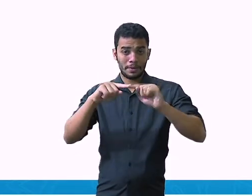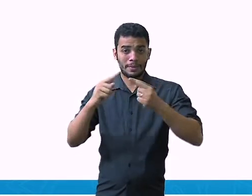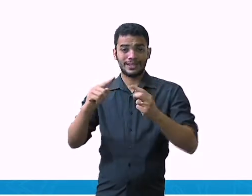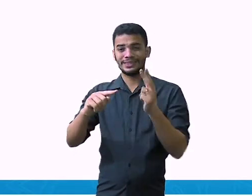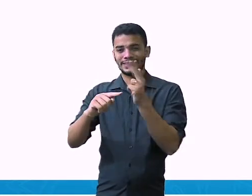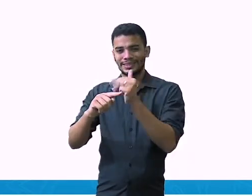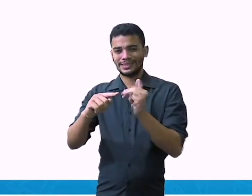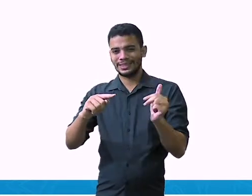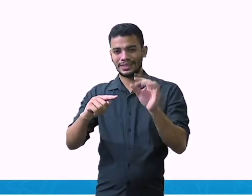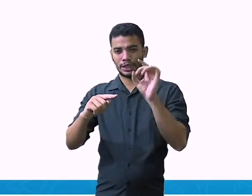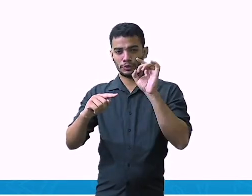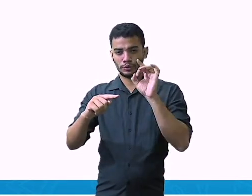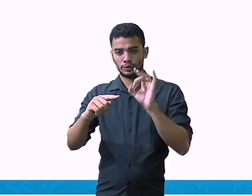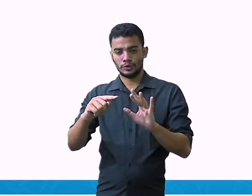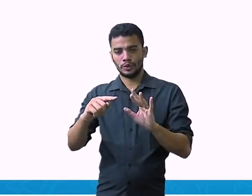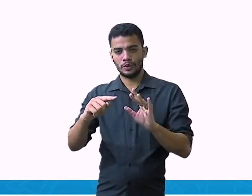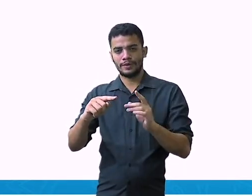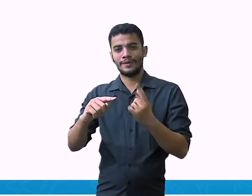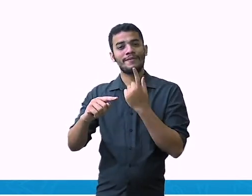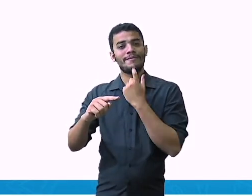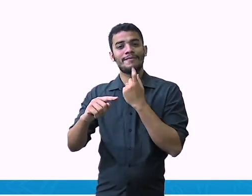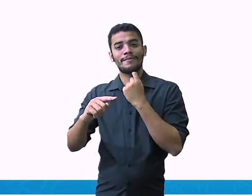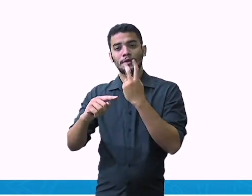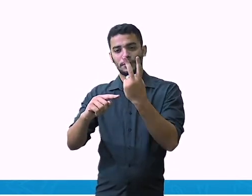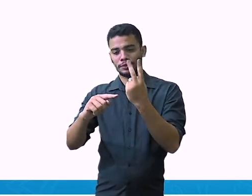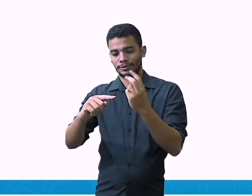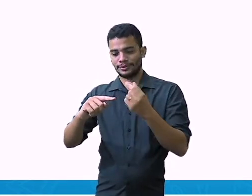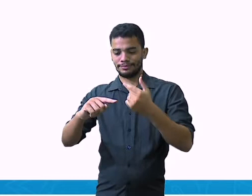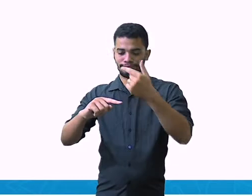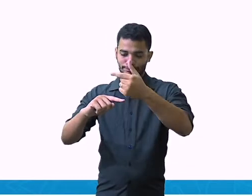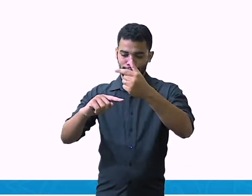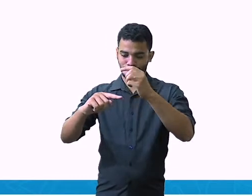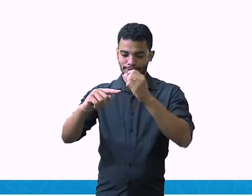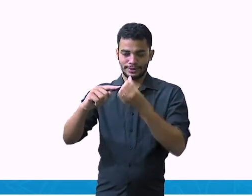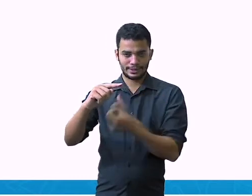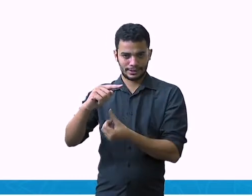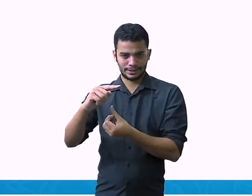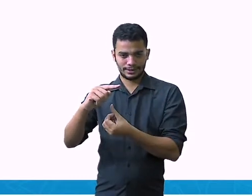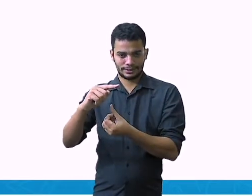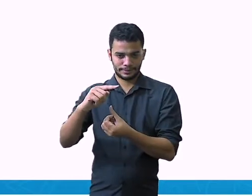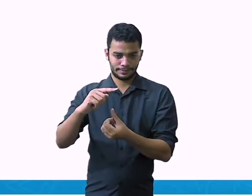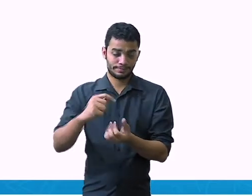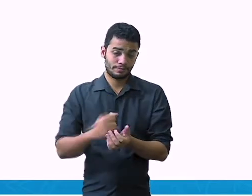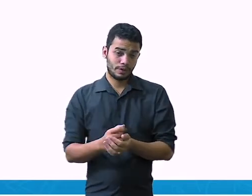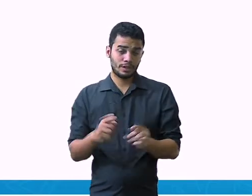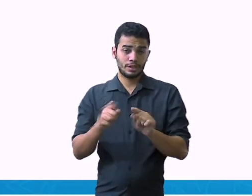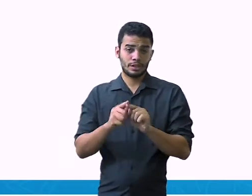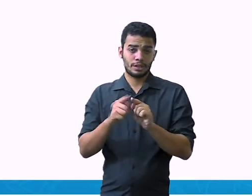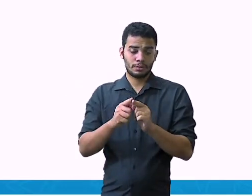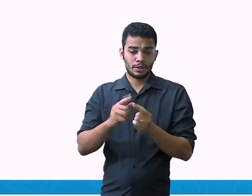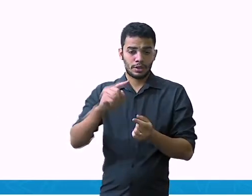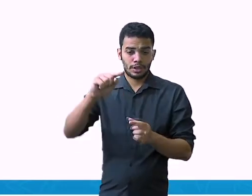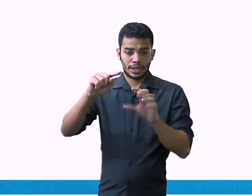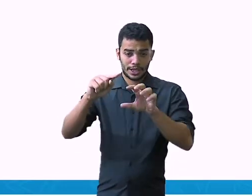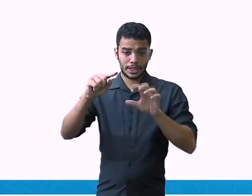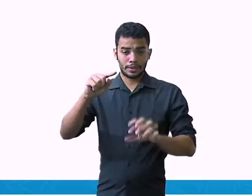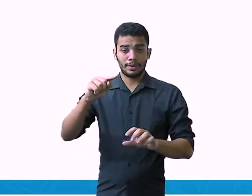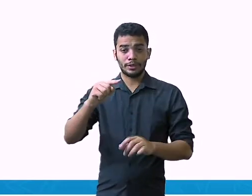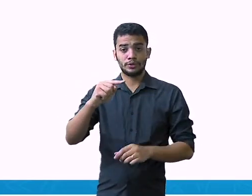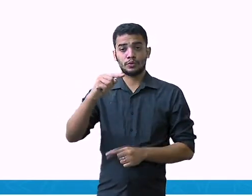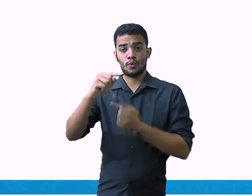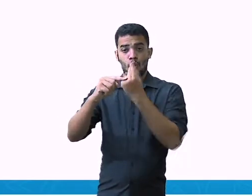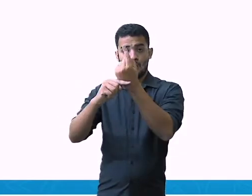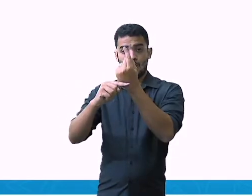2/6. E a última figura, nós temos uma parte verde de 5. Então,